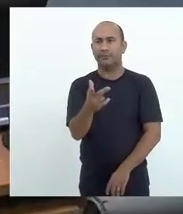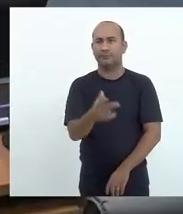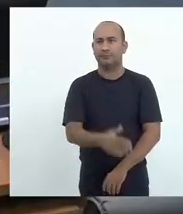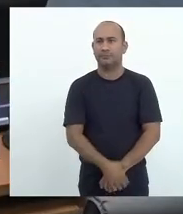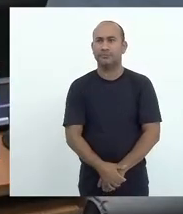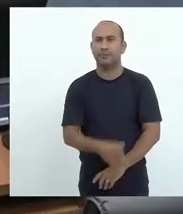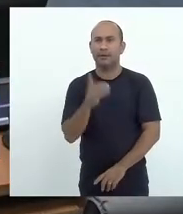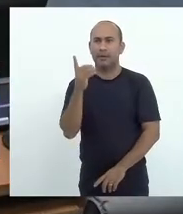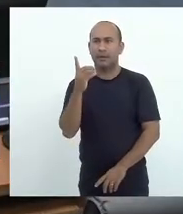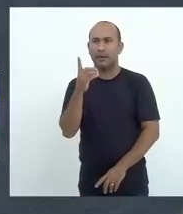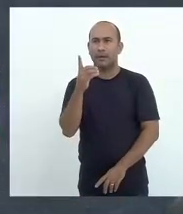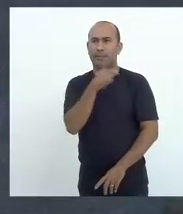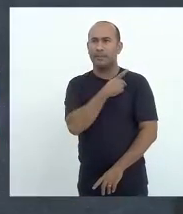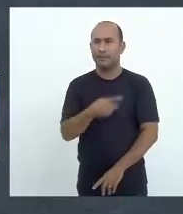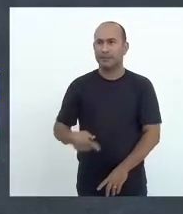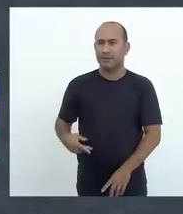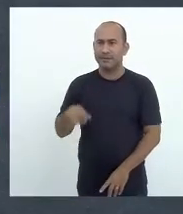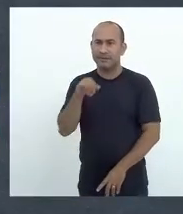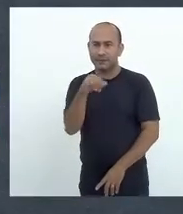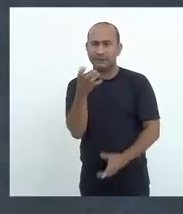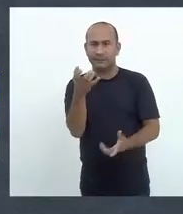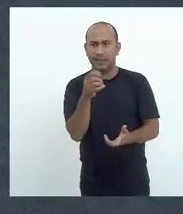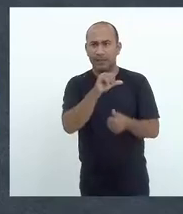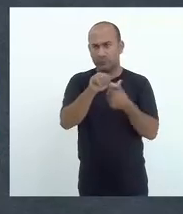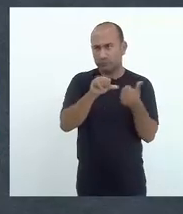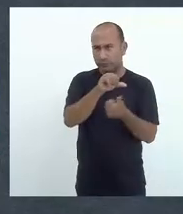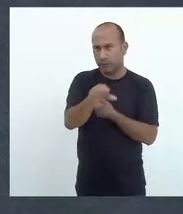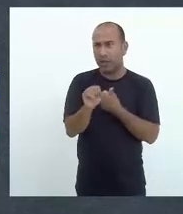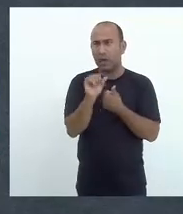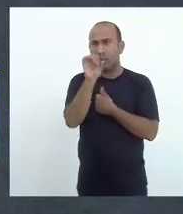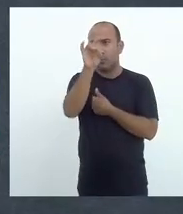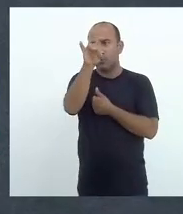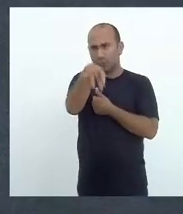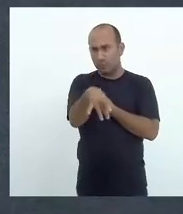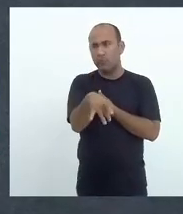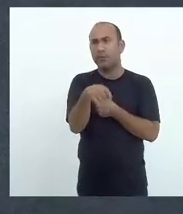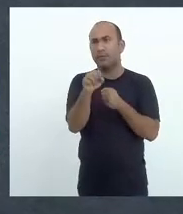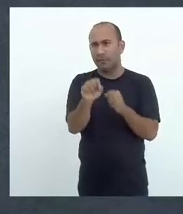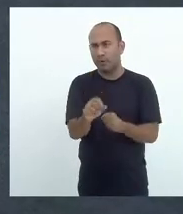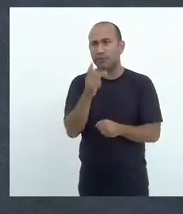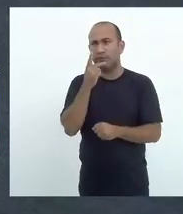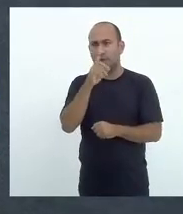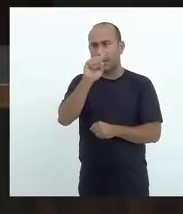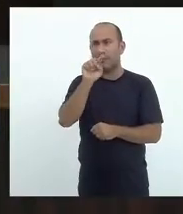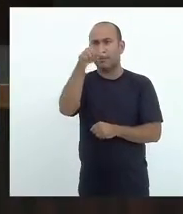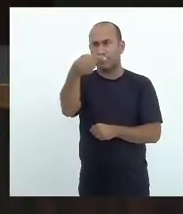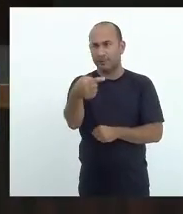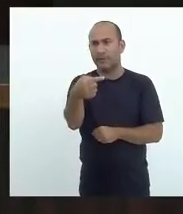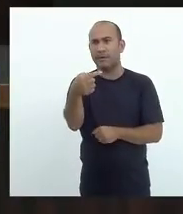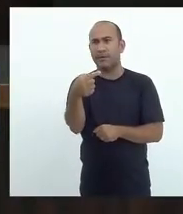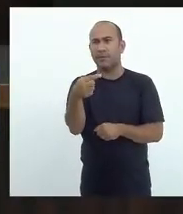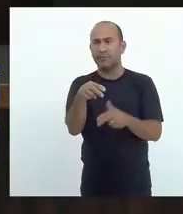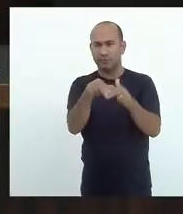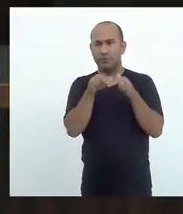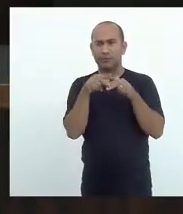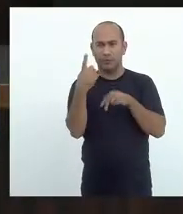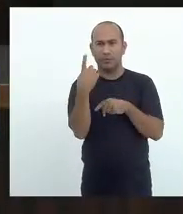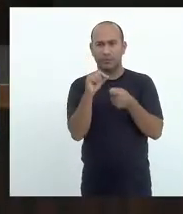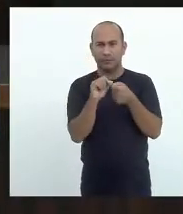Senhor presidente, isso. Se Vossa Excelência quiser inverter a pauta, votar o último projeto, a gente pode declarar o voto após o último projeto. Então, nós vamos fazer isso. Pedir